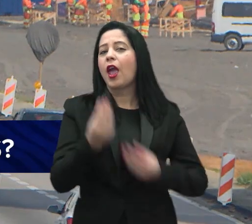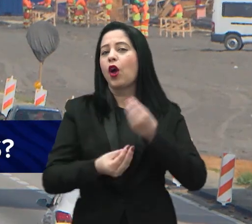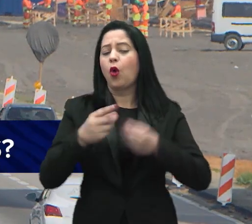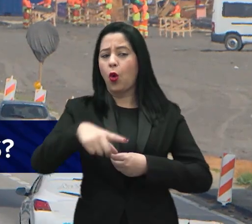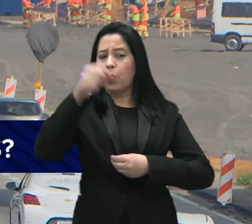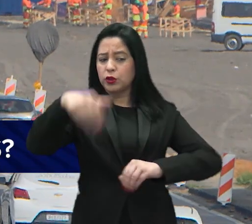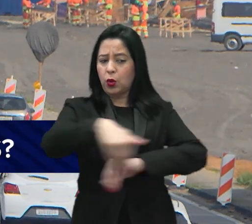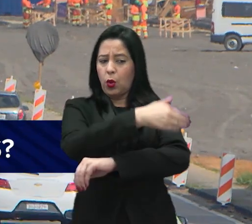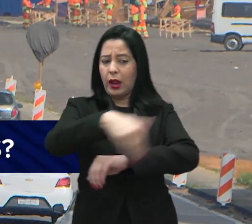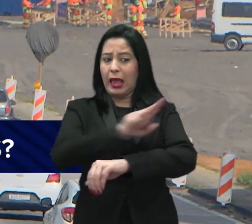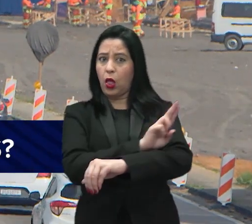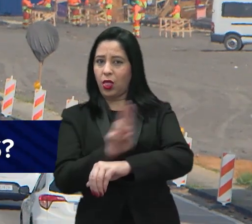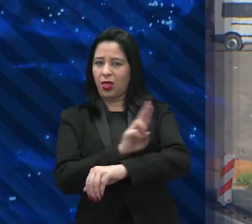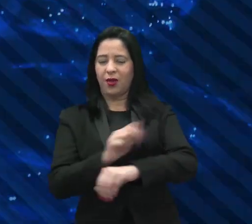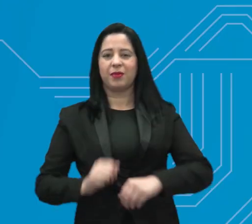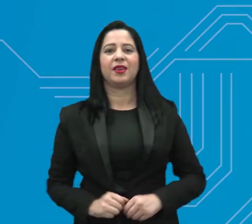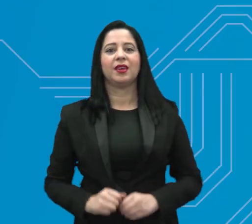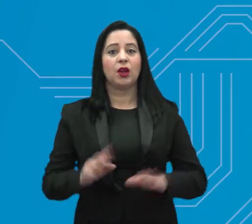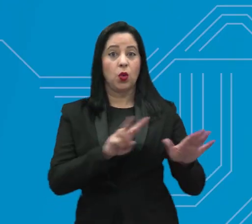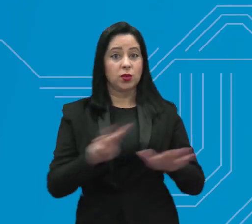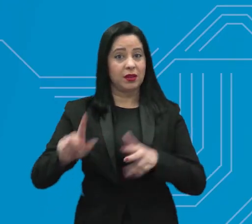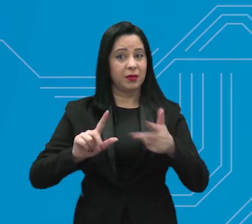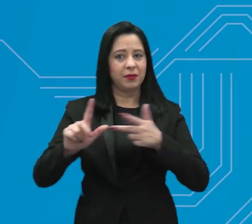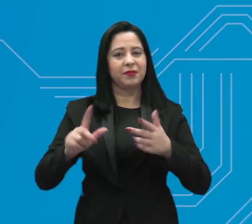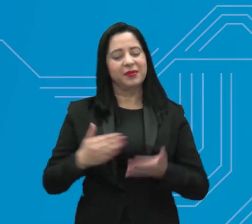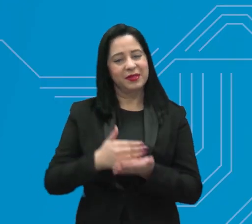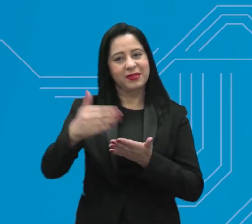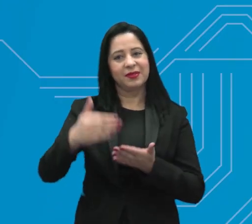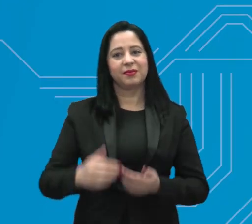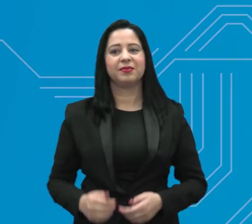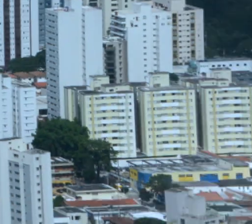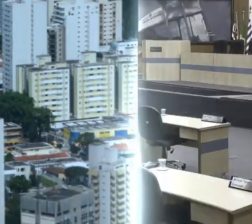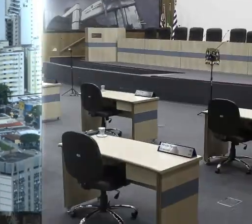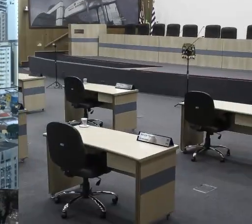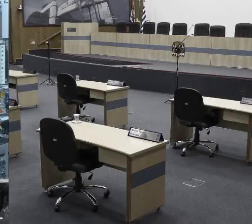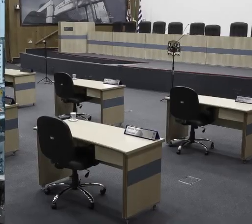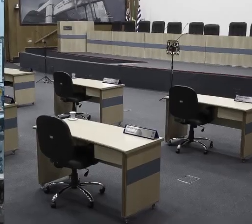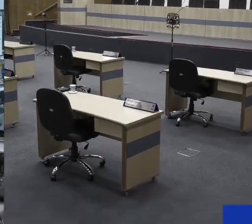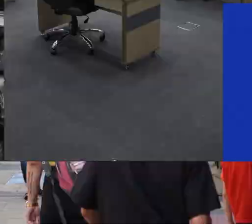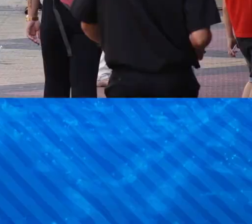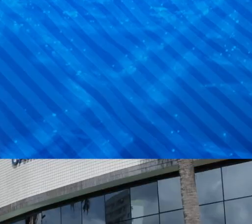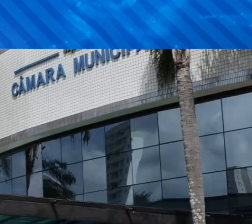das rodovias que cortam a nossa região. O Semana Legislativa está no ar.